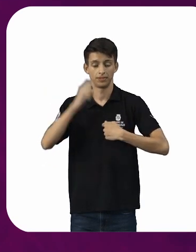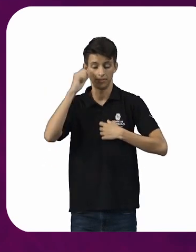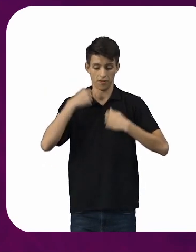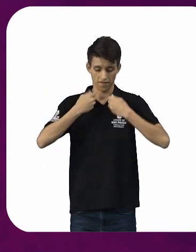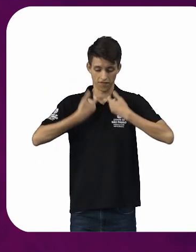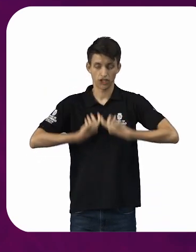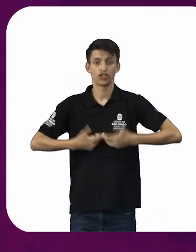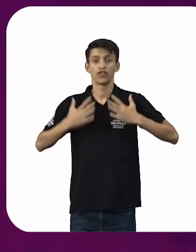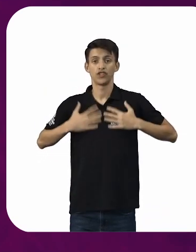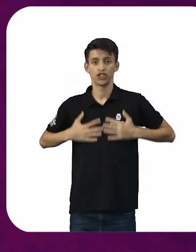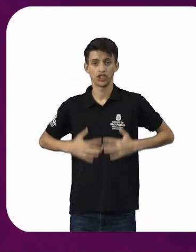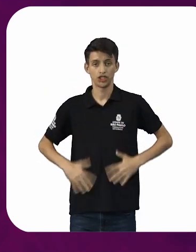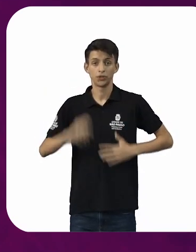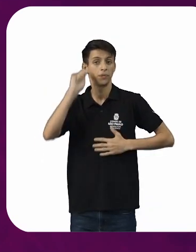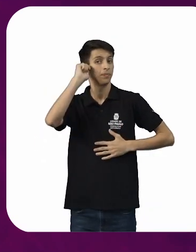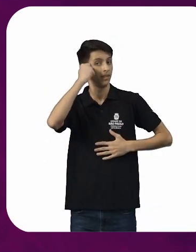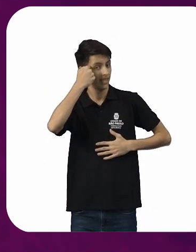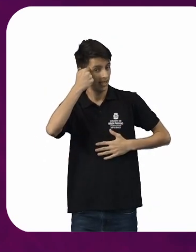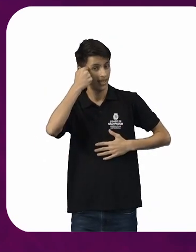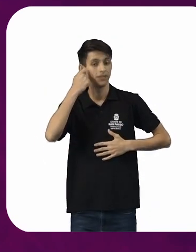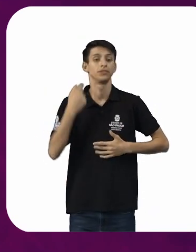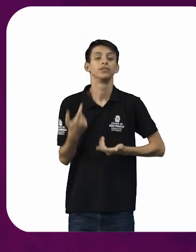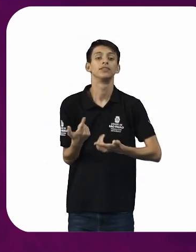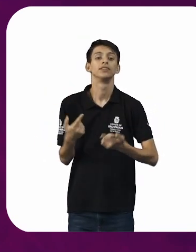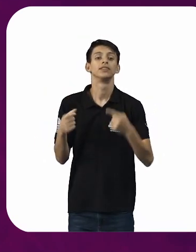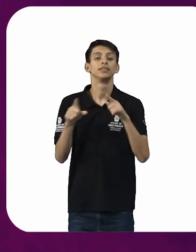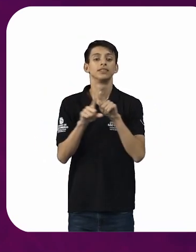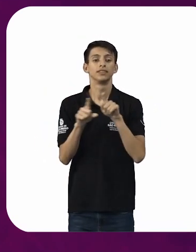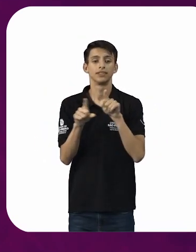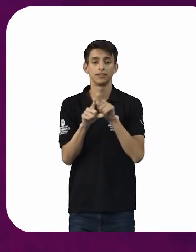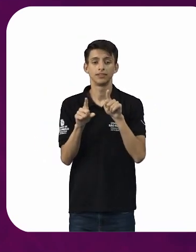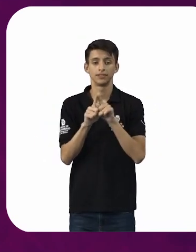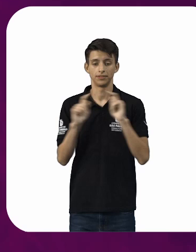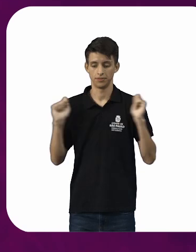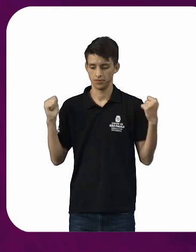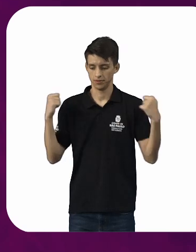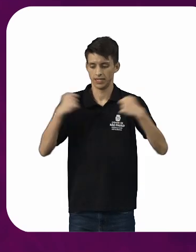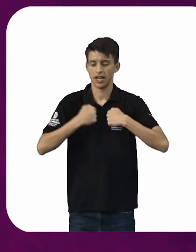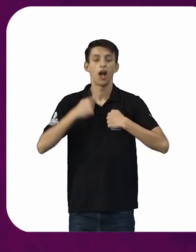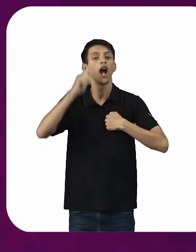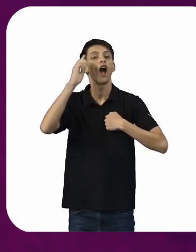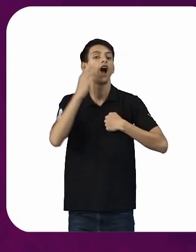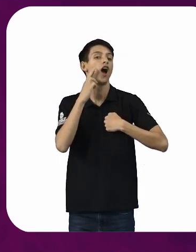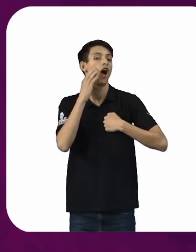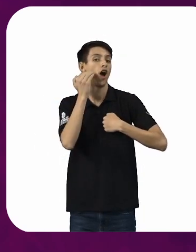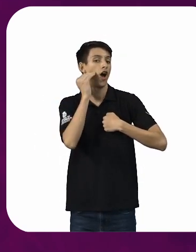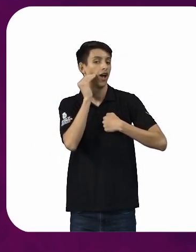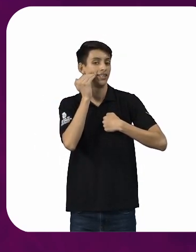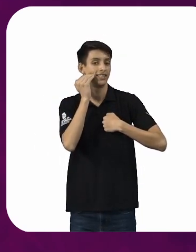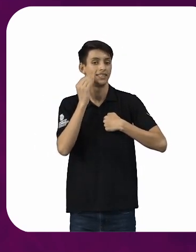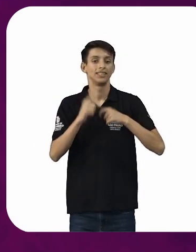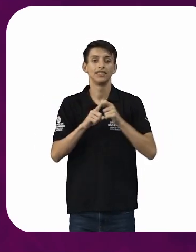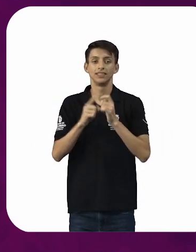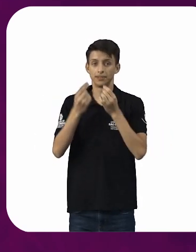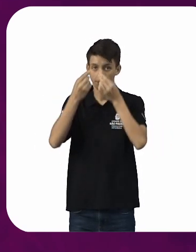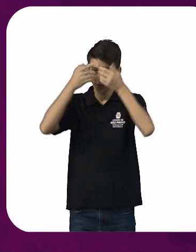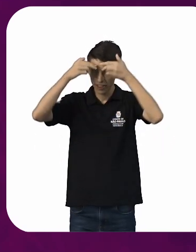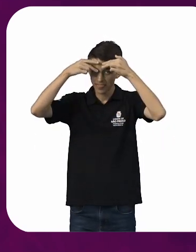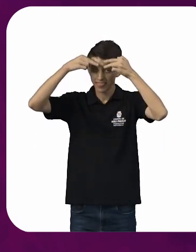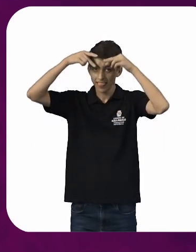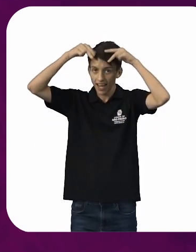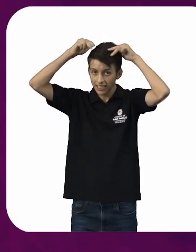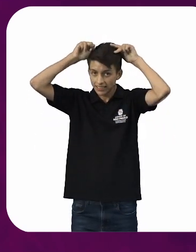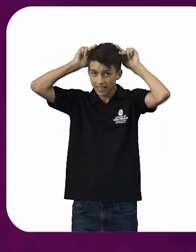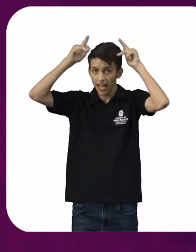preto, médio, um casaco rosa, estou com os cabelos trançados presos num coque e